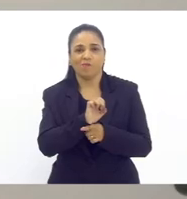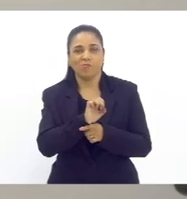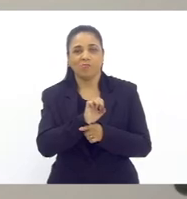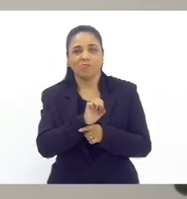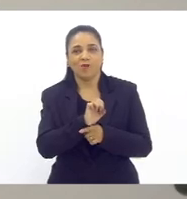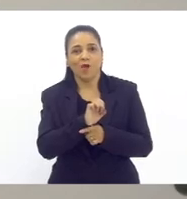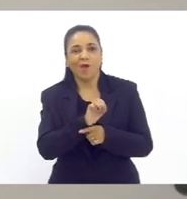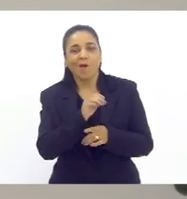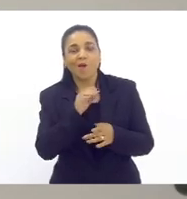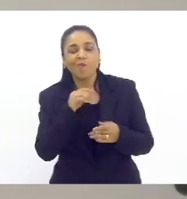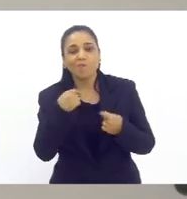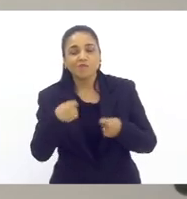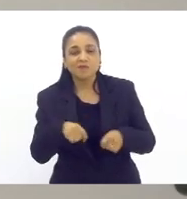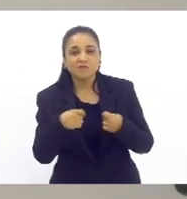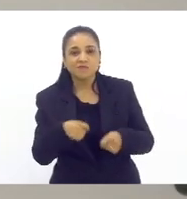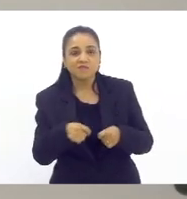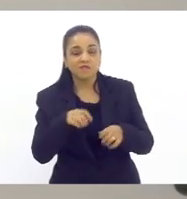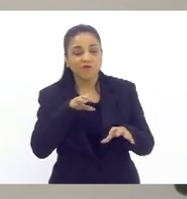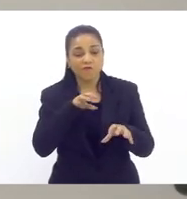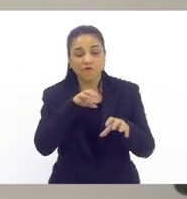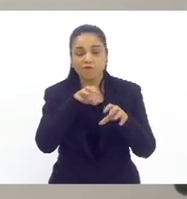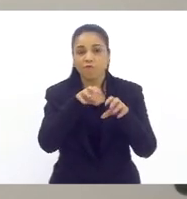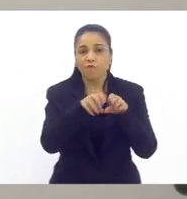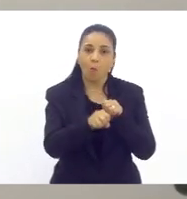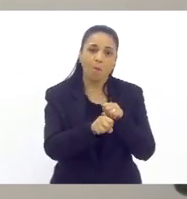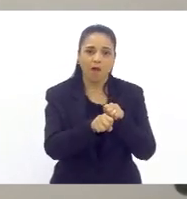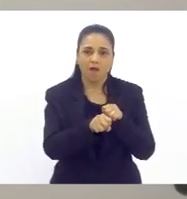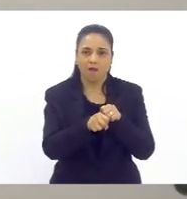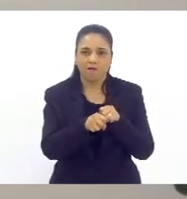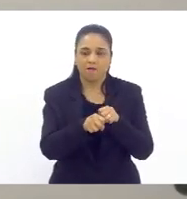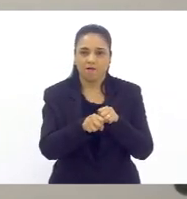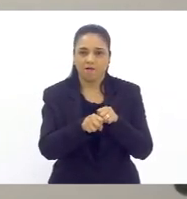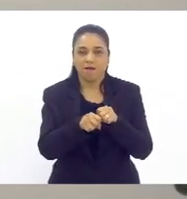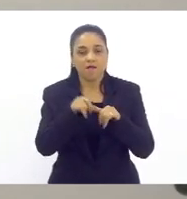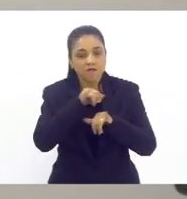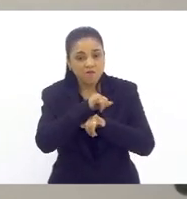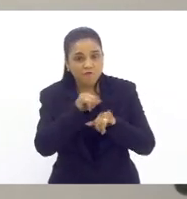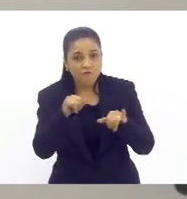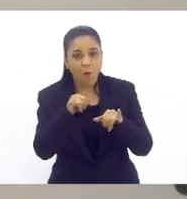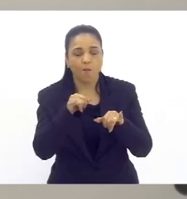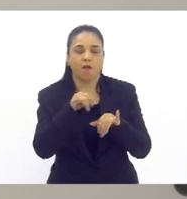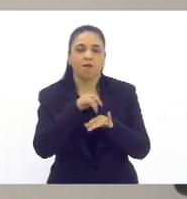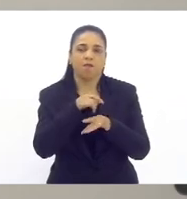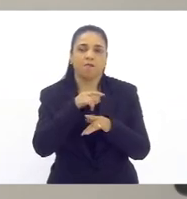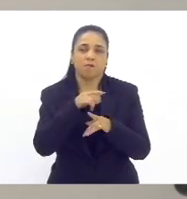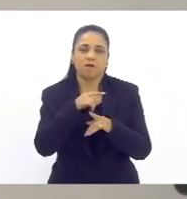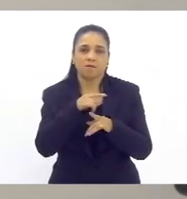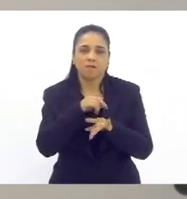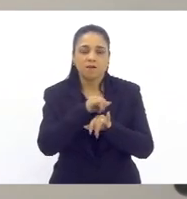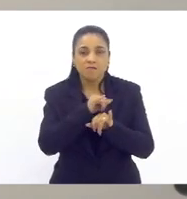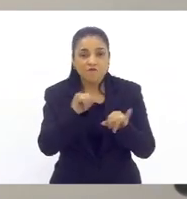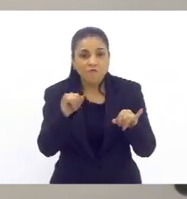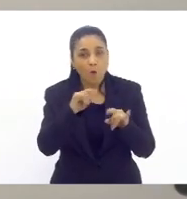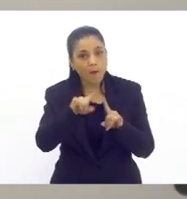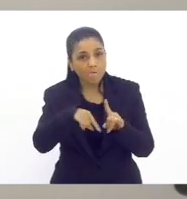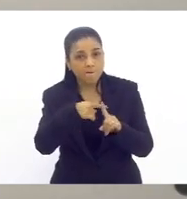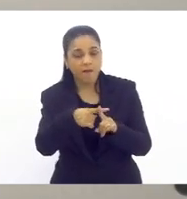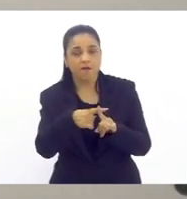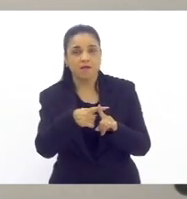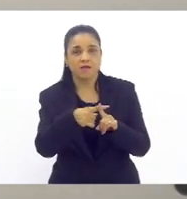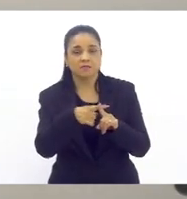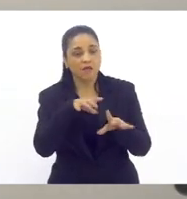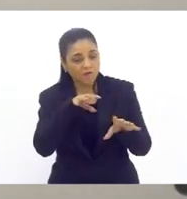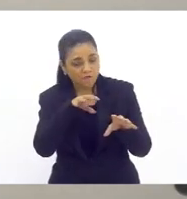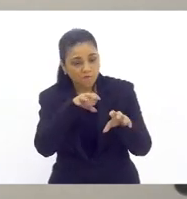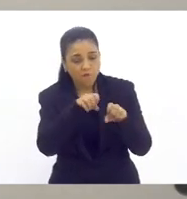Deputado nós temos que formar mais informar mais e forçar que essa formação seja